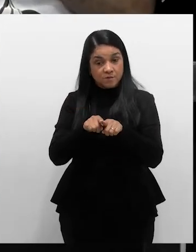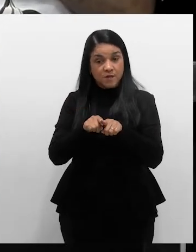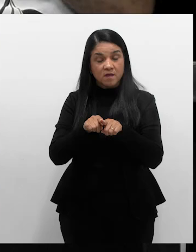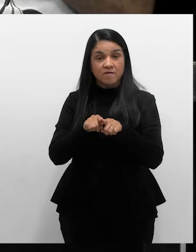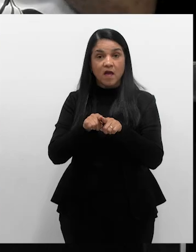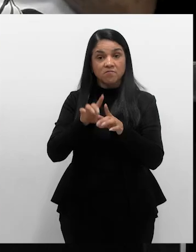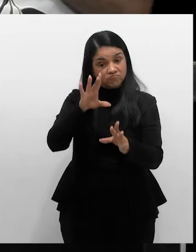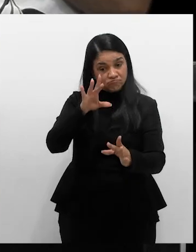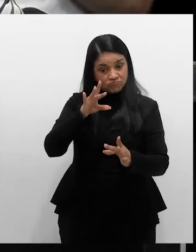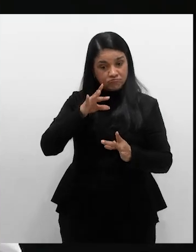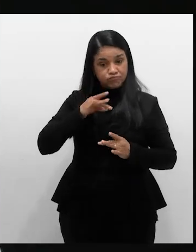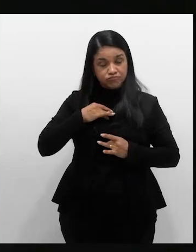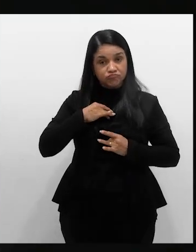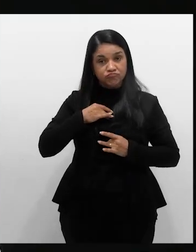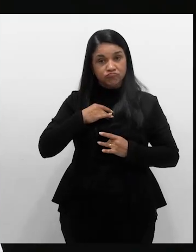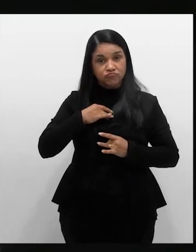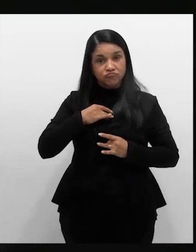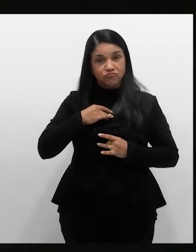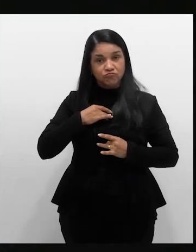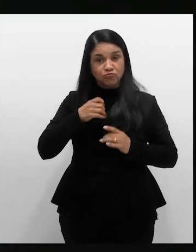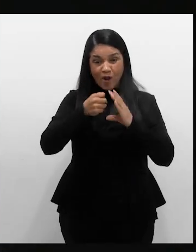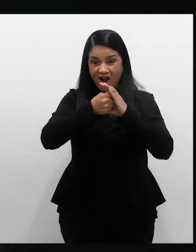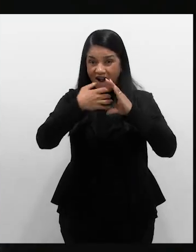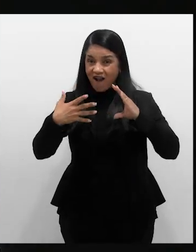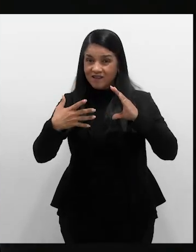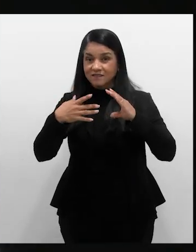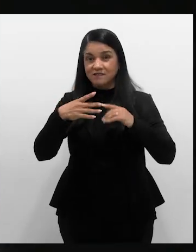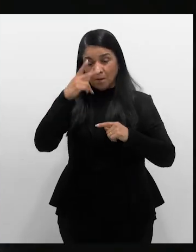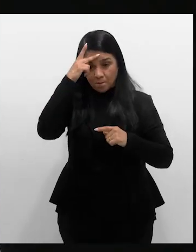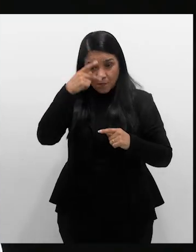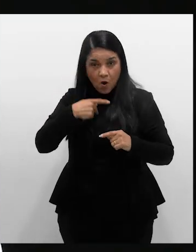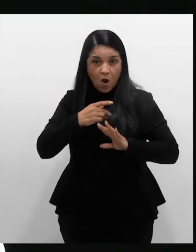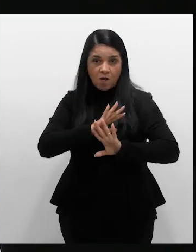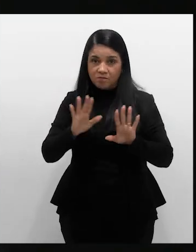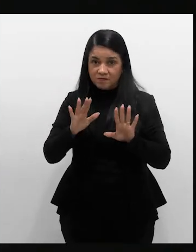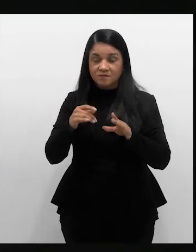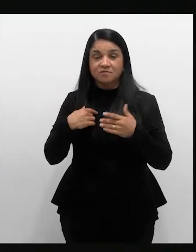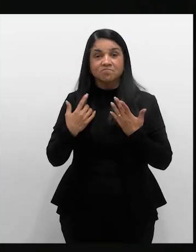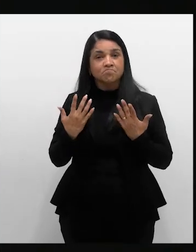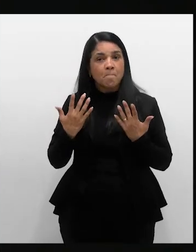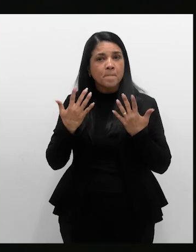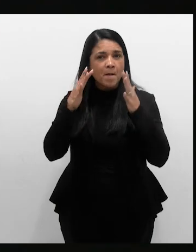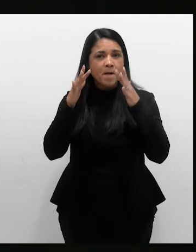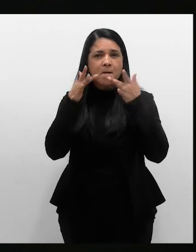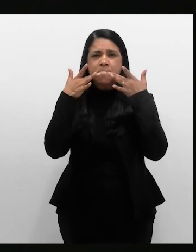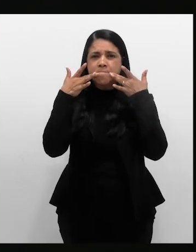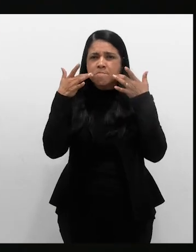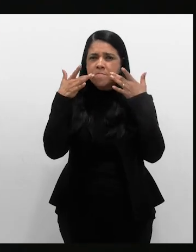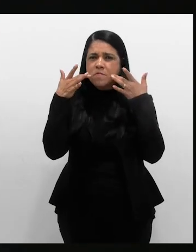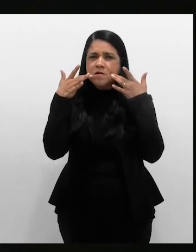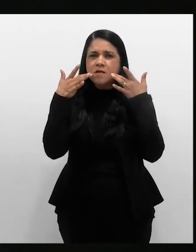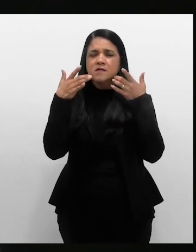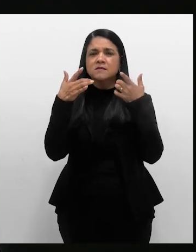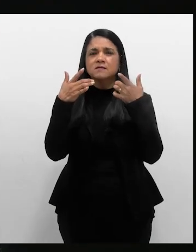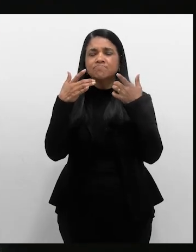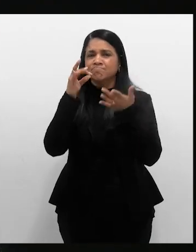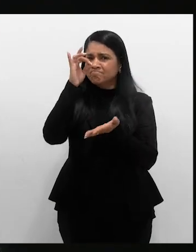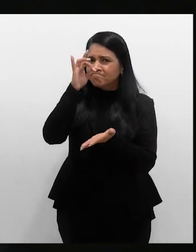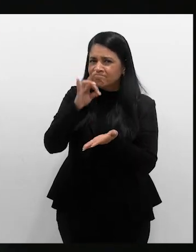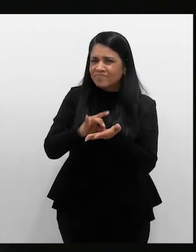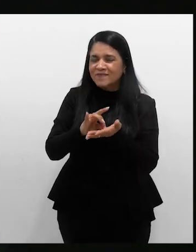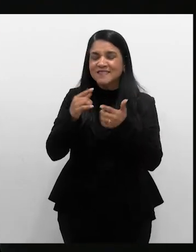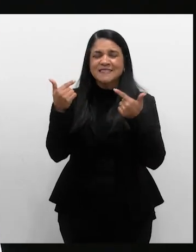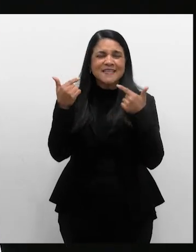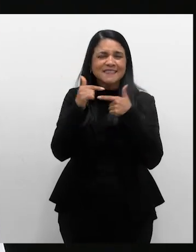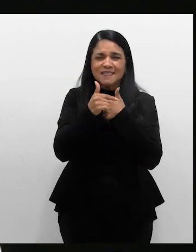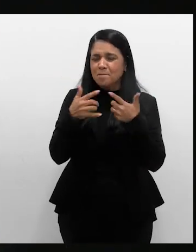para botar a tua digital. Exatamente, né? Para contribuir com a minha... E essa peça sendo tão aplaudida, como a gente acabou de falar, tão encenada, e de